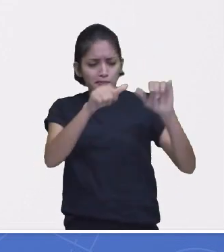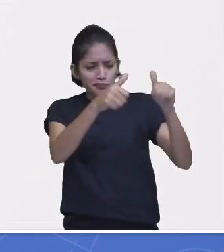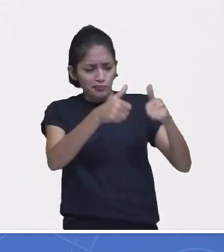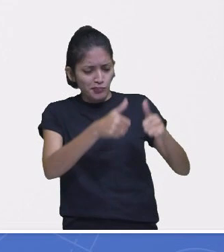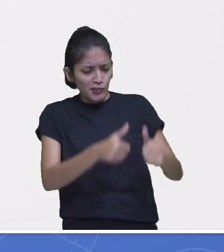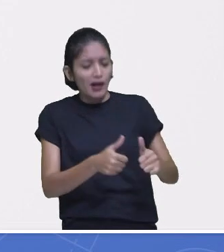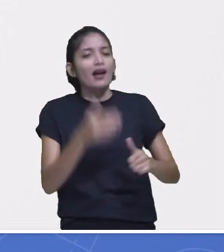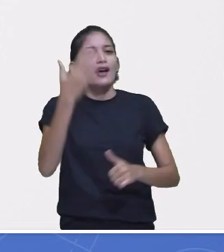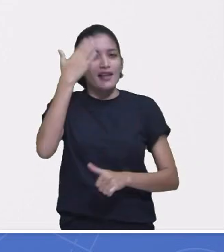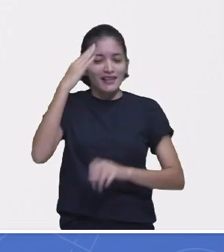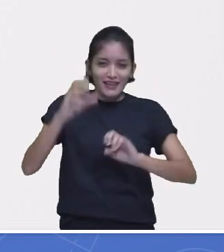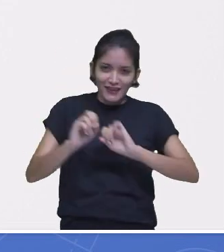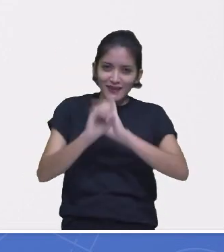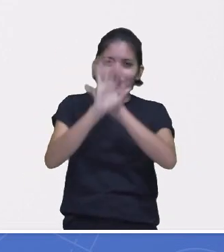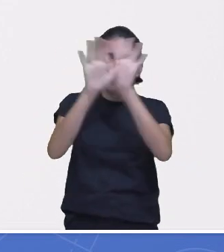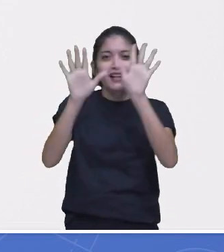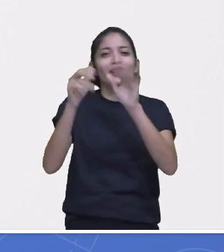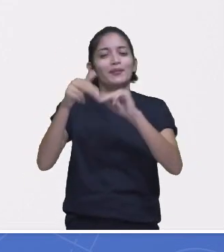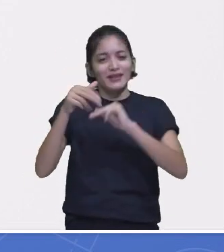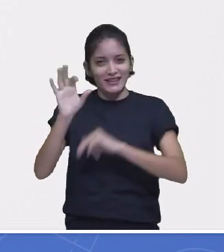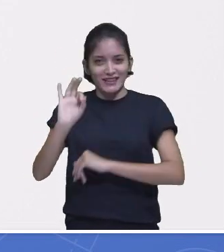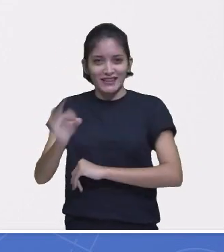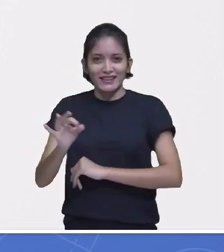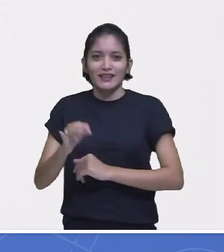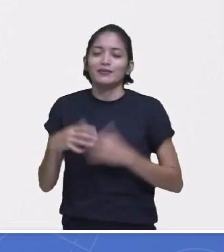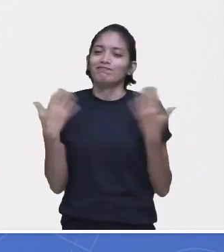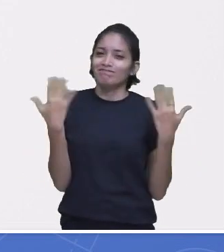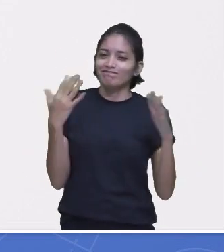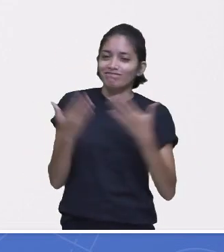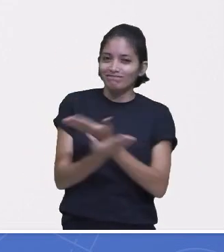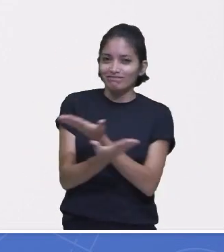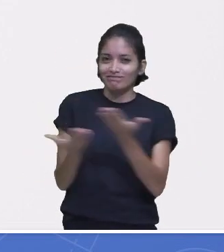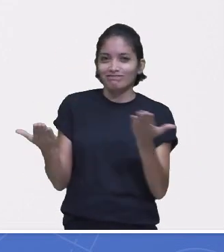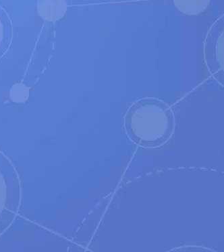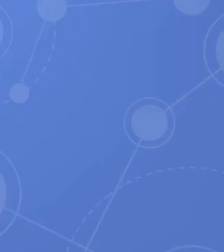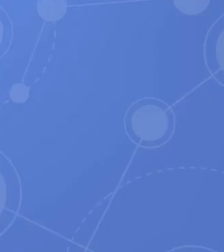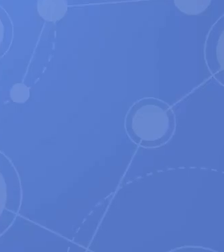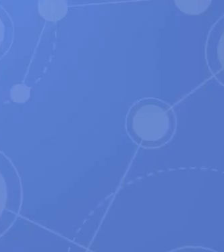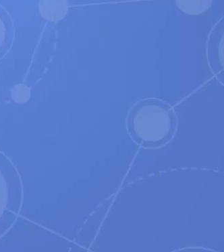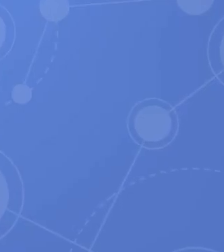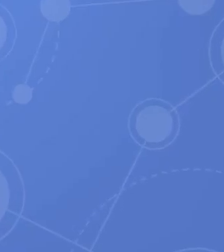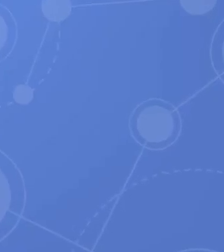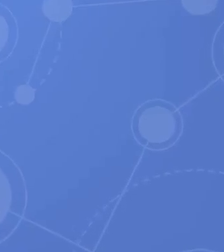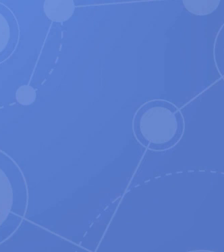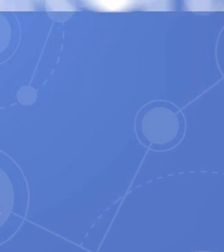porque compreenderam, por isso acertaram. Meus parabéns, enhorabuena.